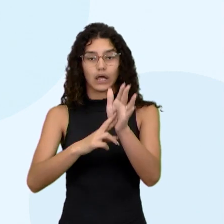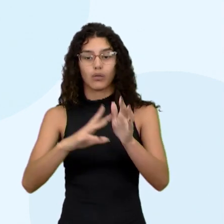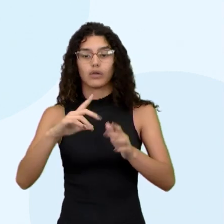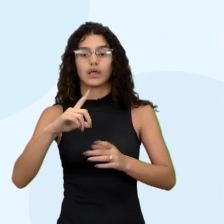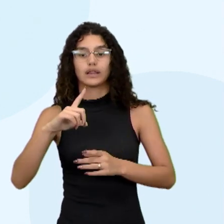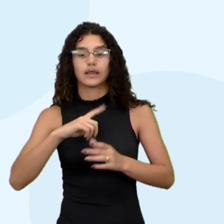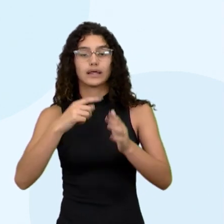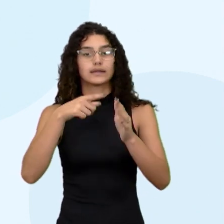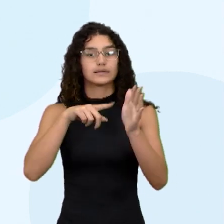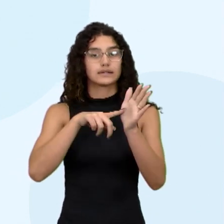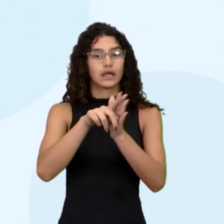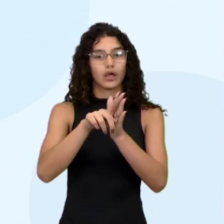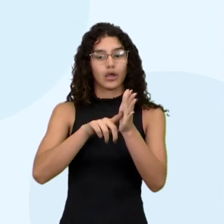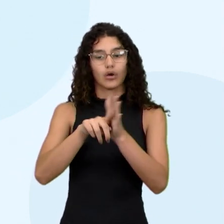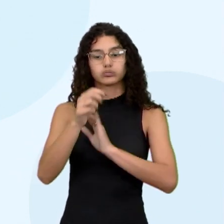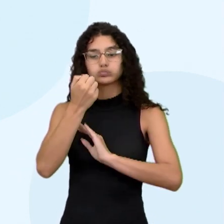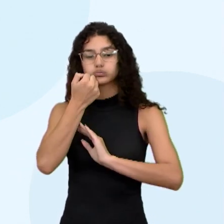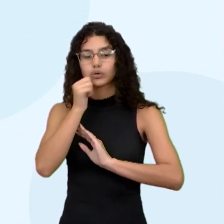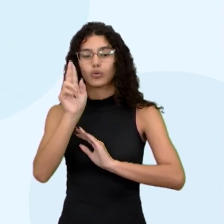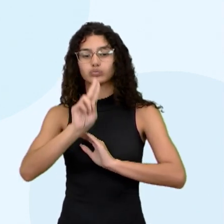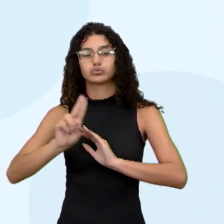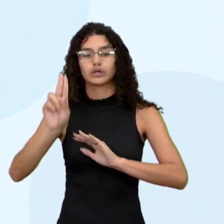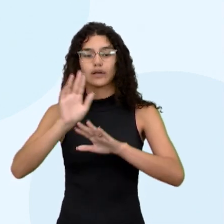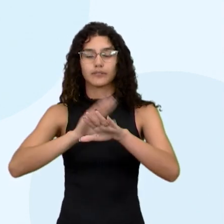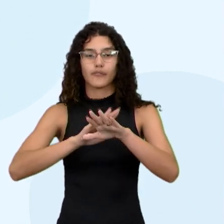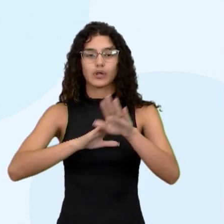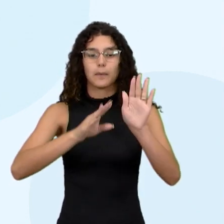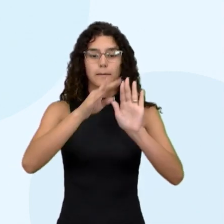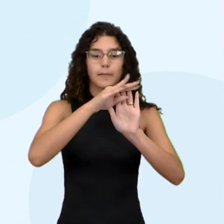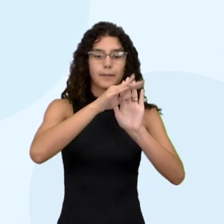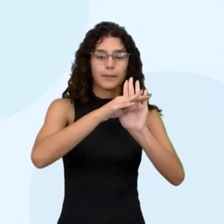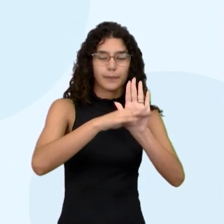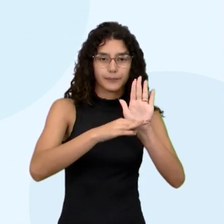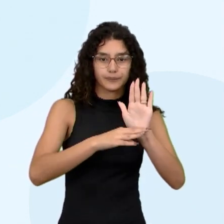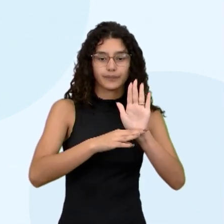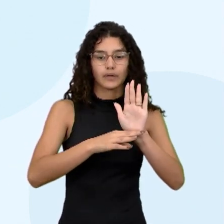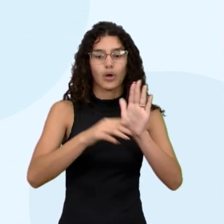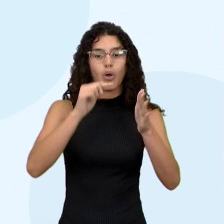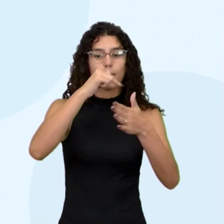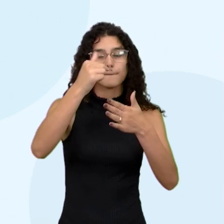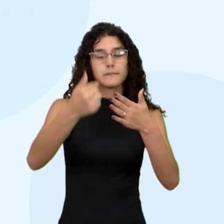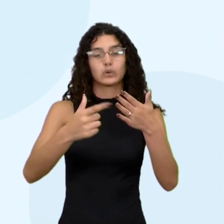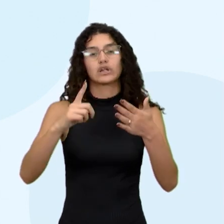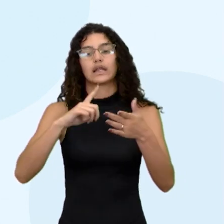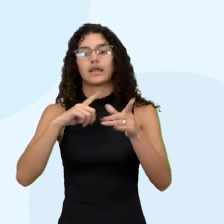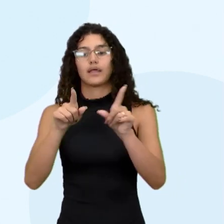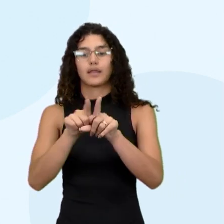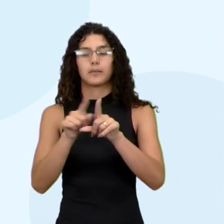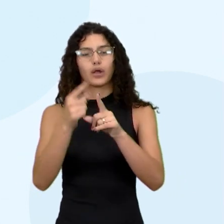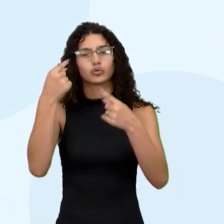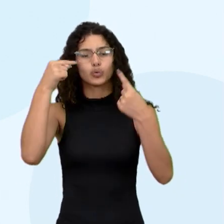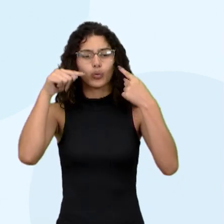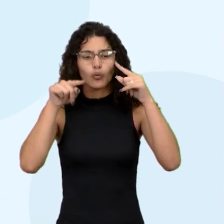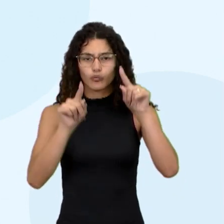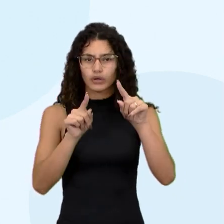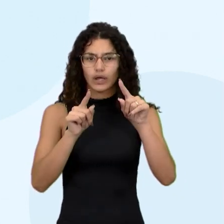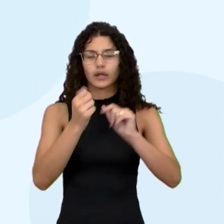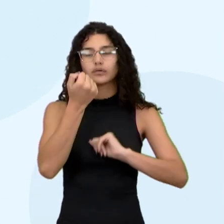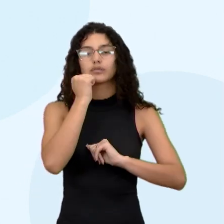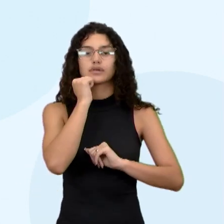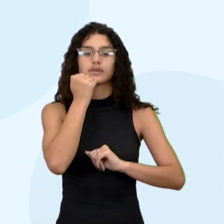evidências científicas utilizadas para a formulação da teoria e os pontos que ainda provocam